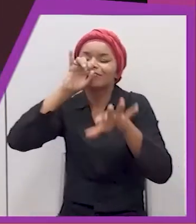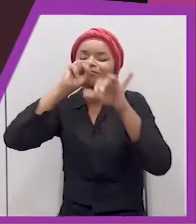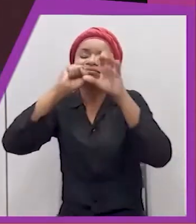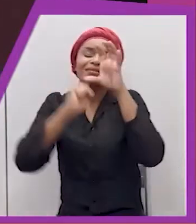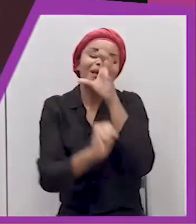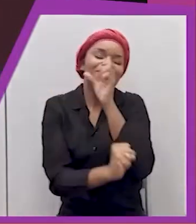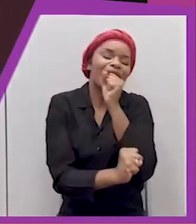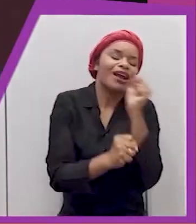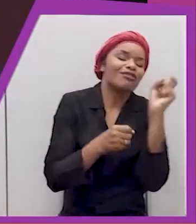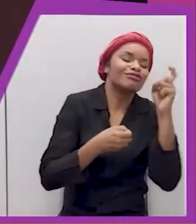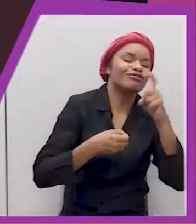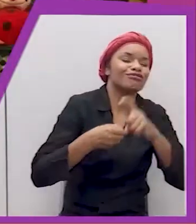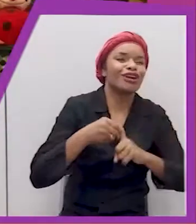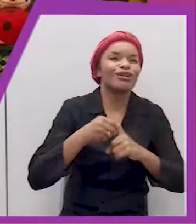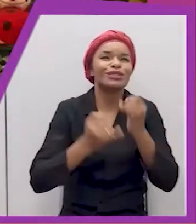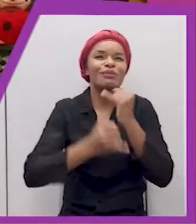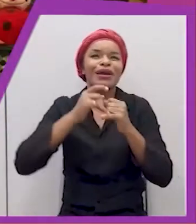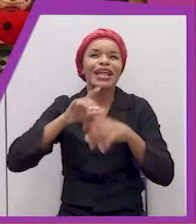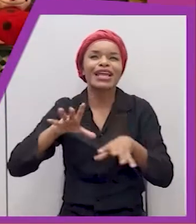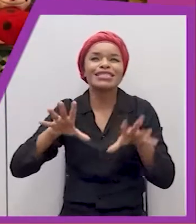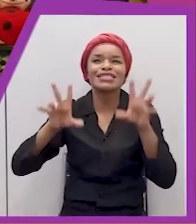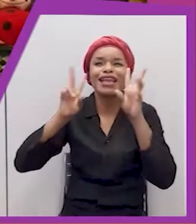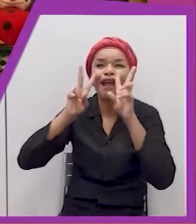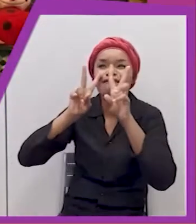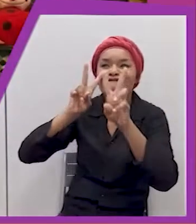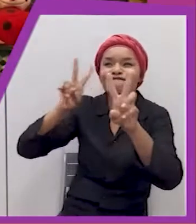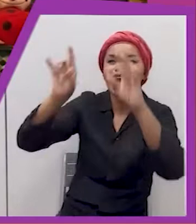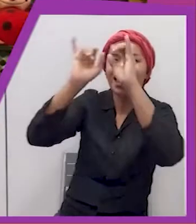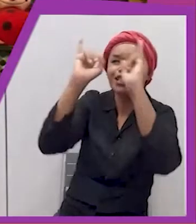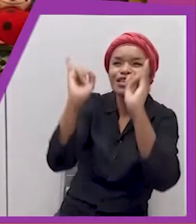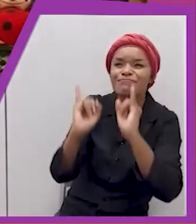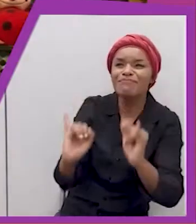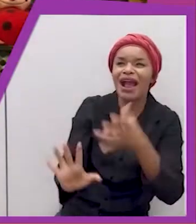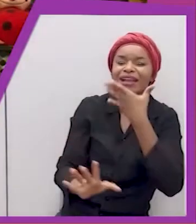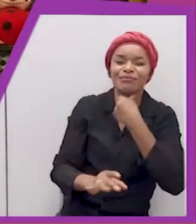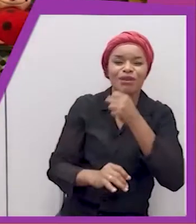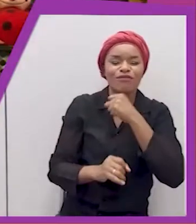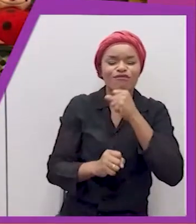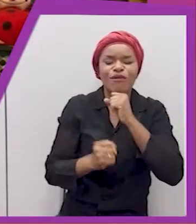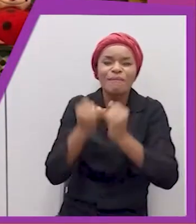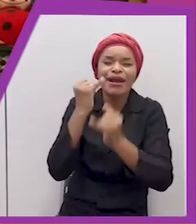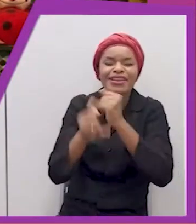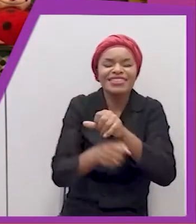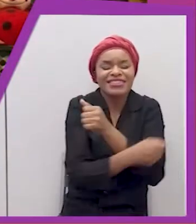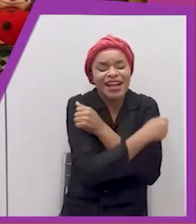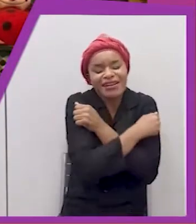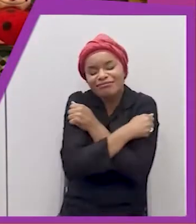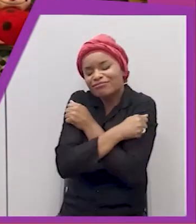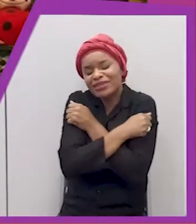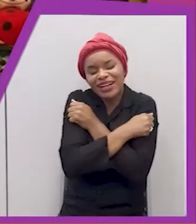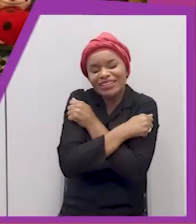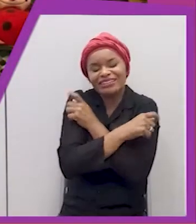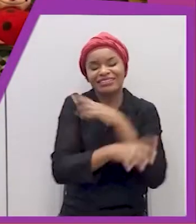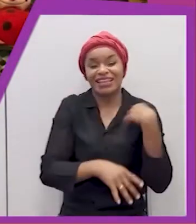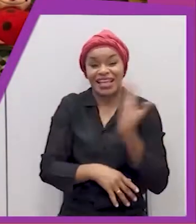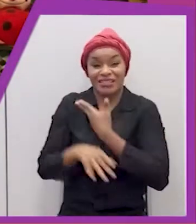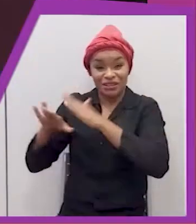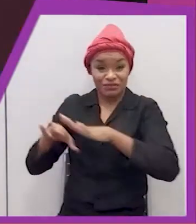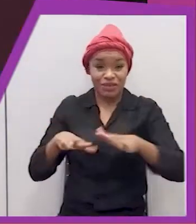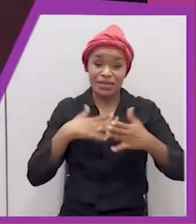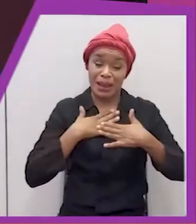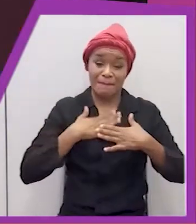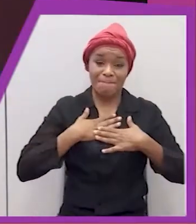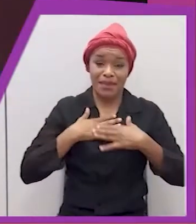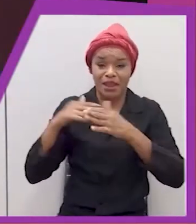para matar a saudade do meu avô Oi deu certo Keila porque todos os dias que eu conto essa